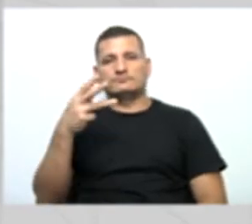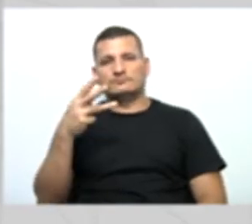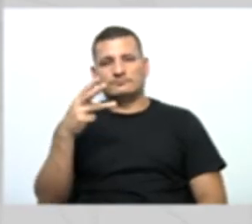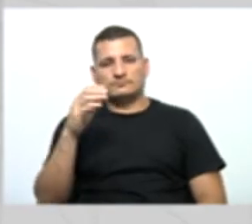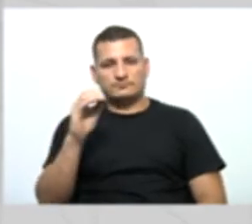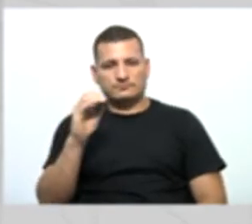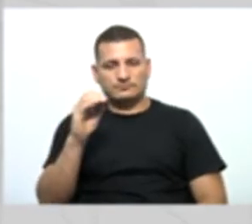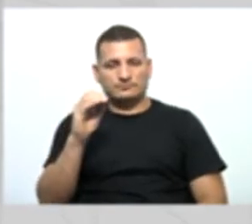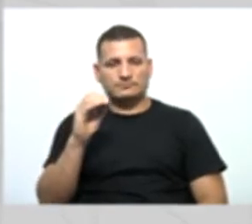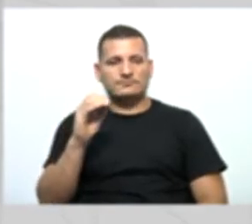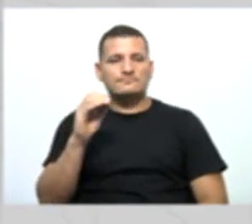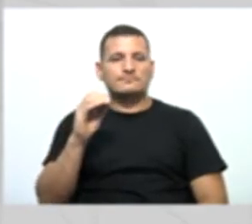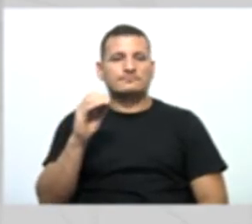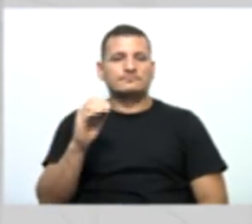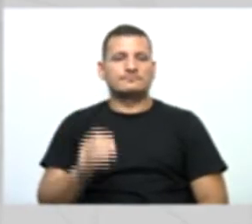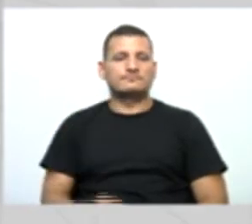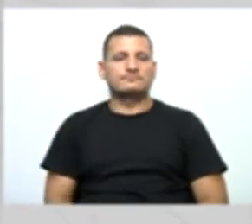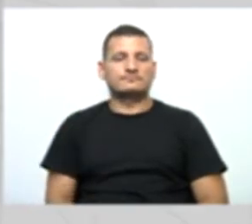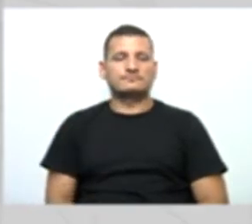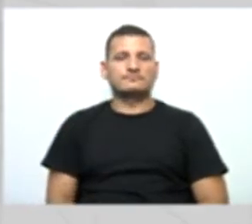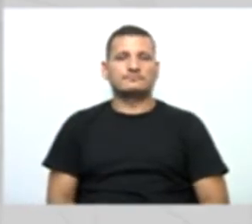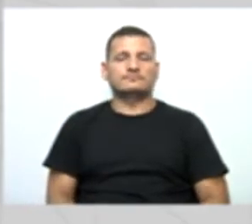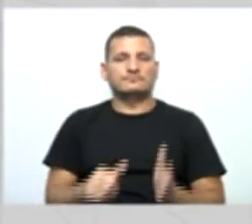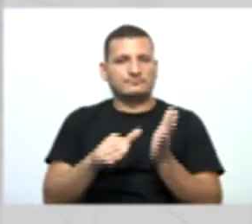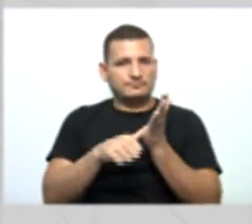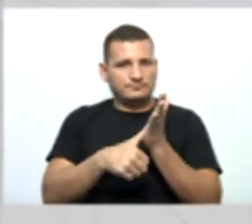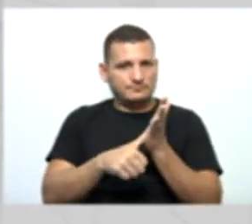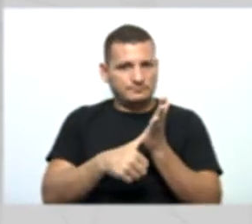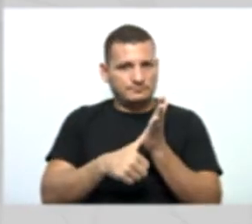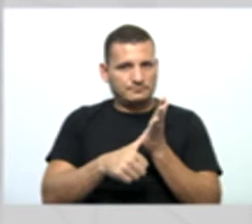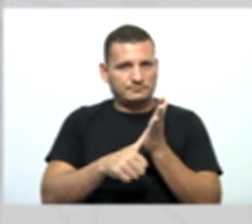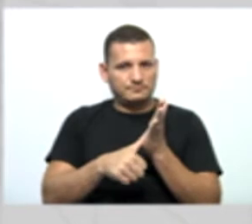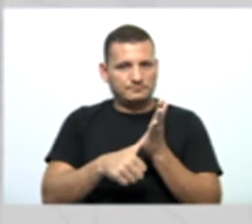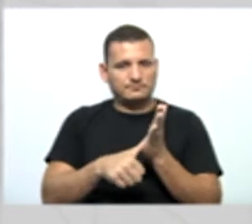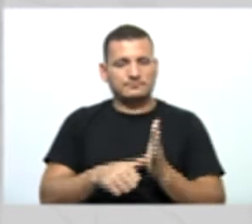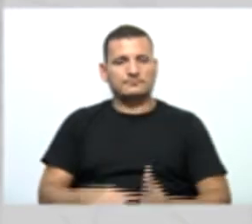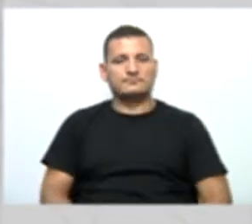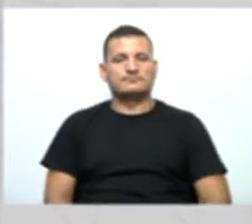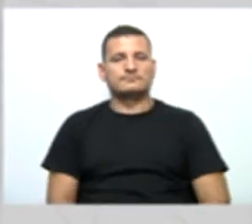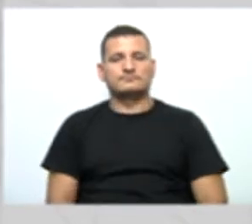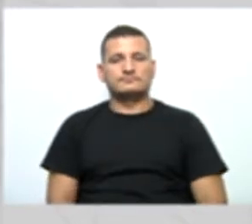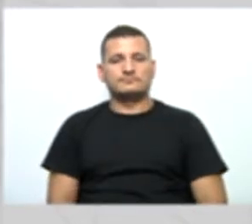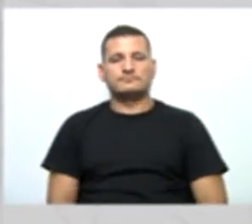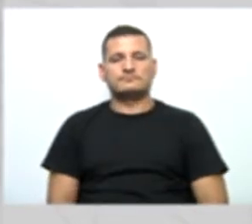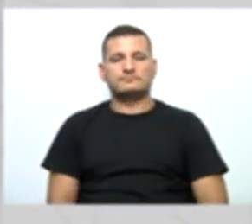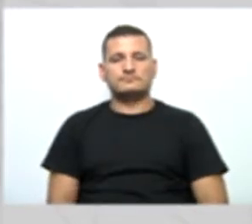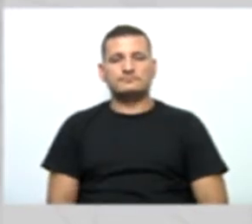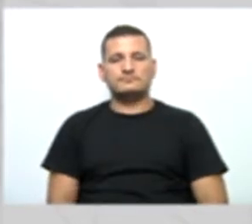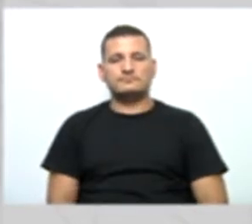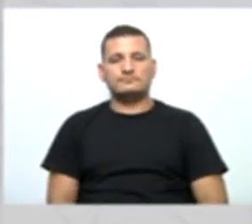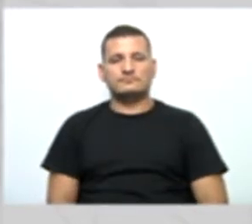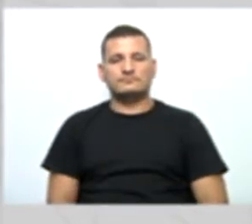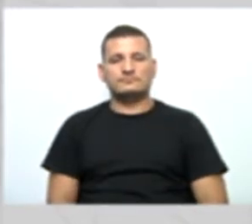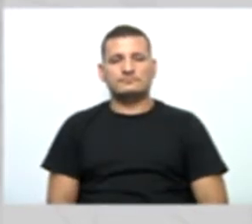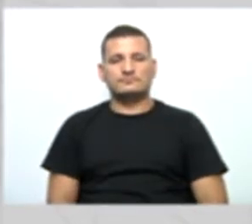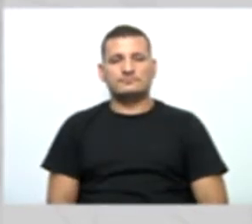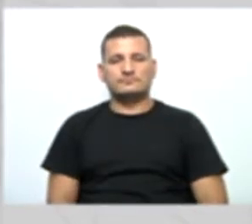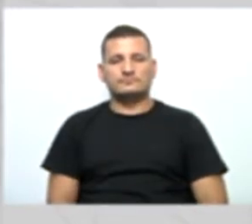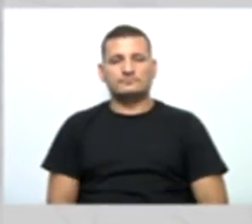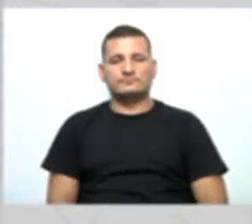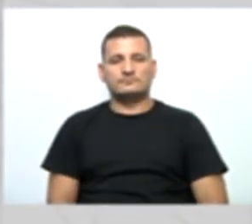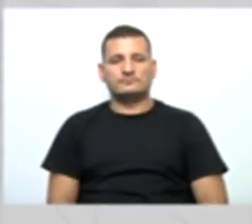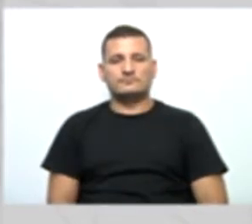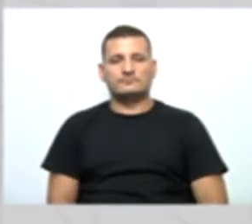anos. Ok? O RG da Maria. Vamos dizer que o RG da Maria é 1, 2,